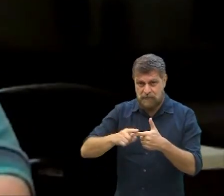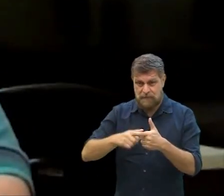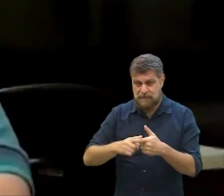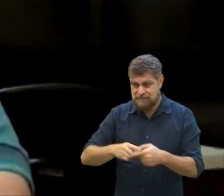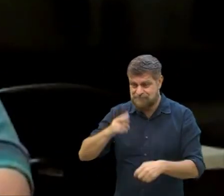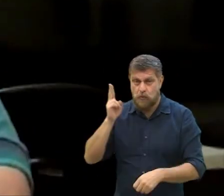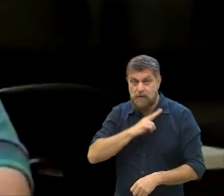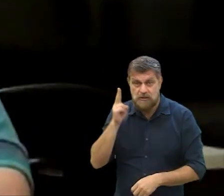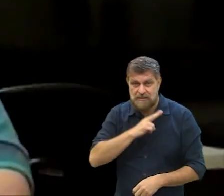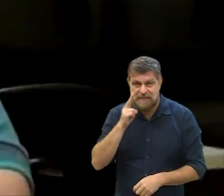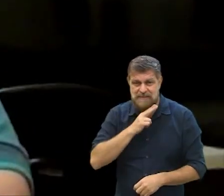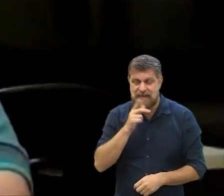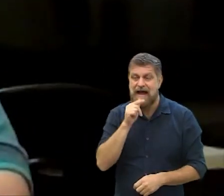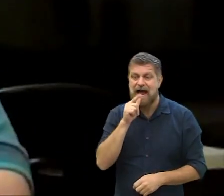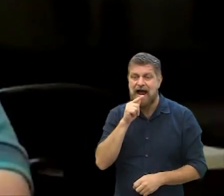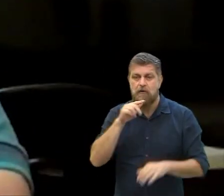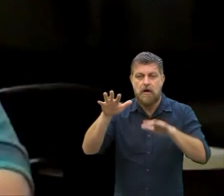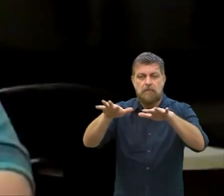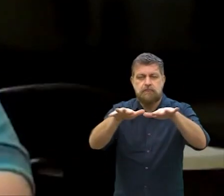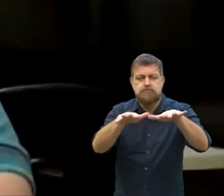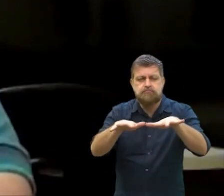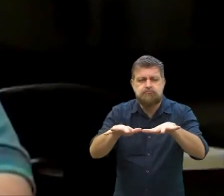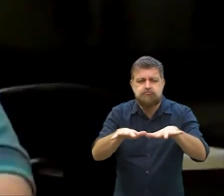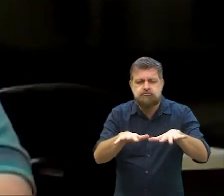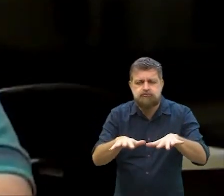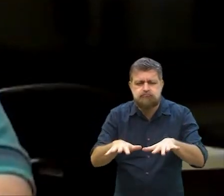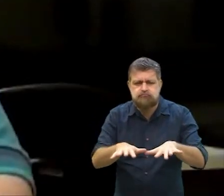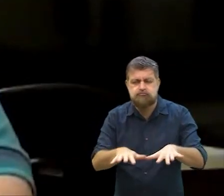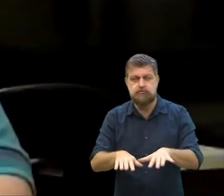calamidade pública, e também essa questão